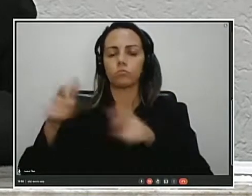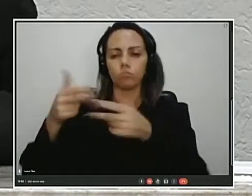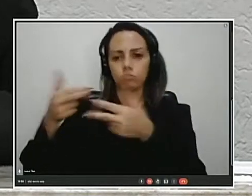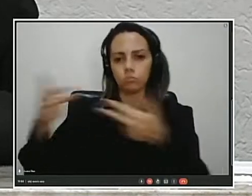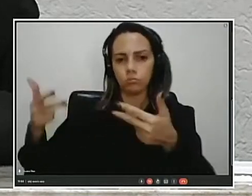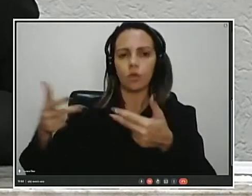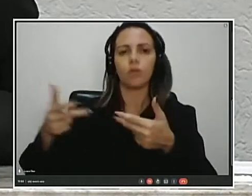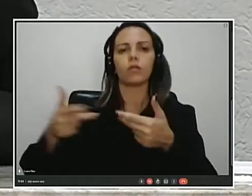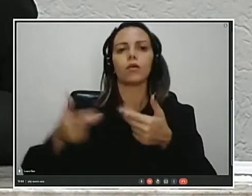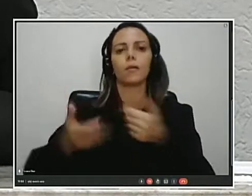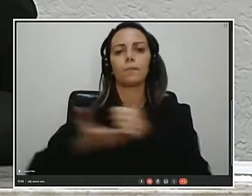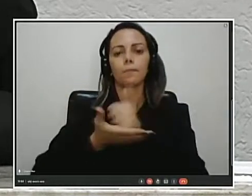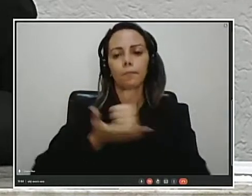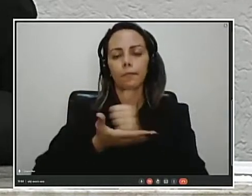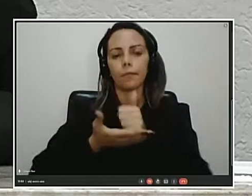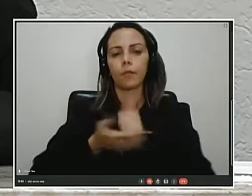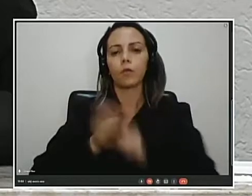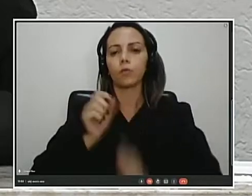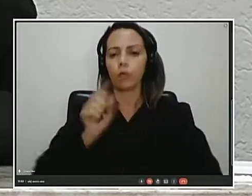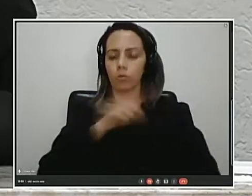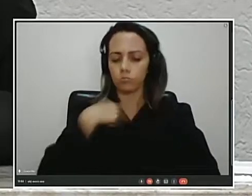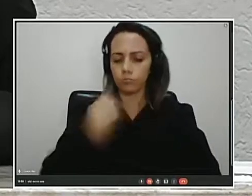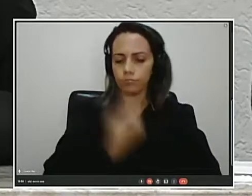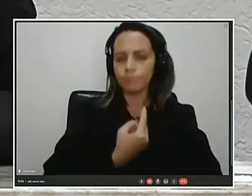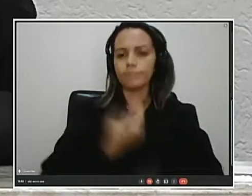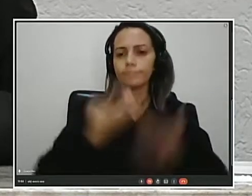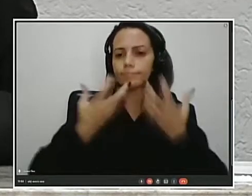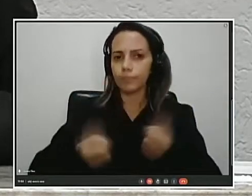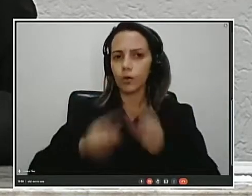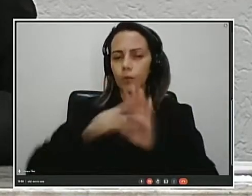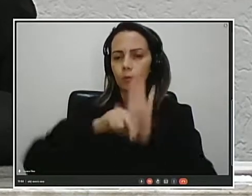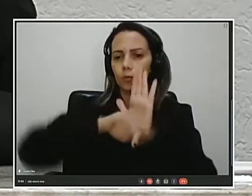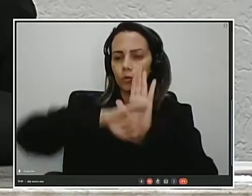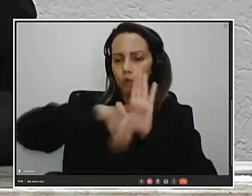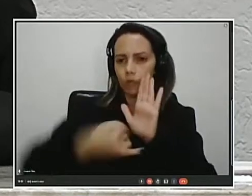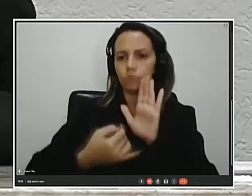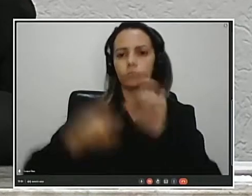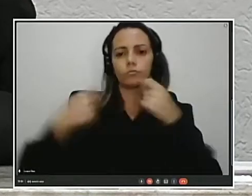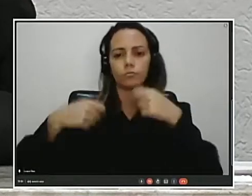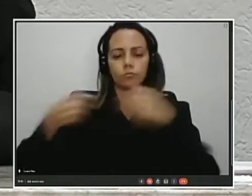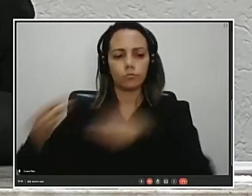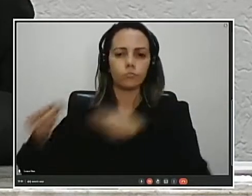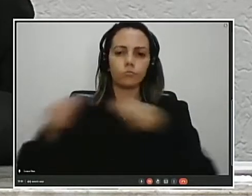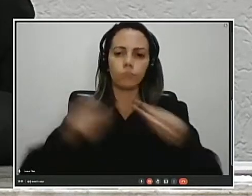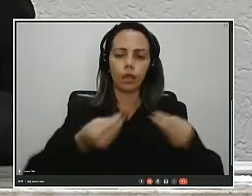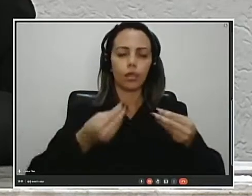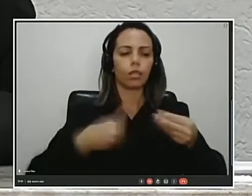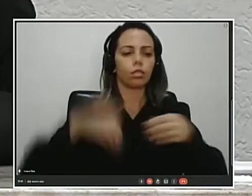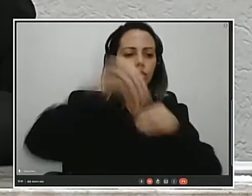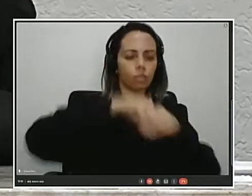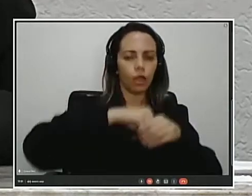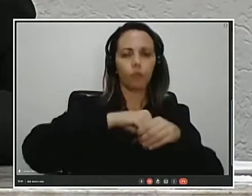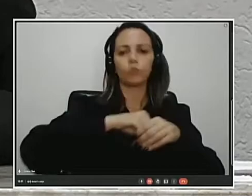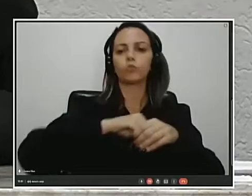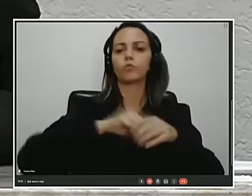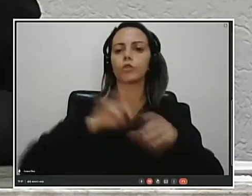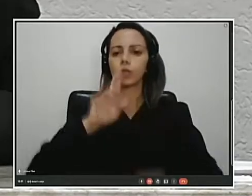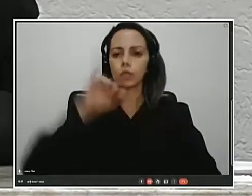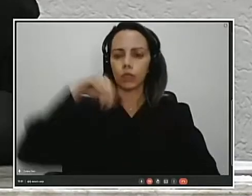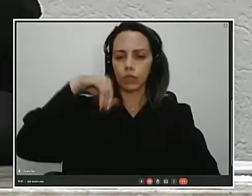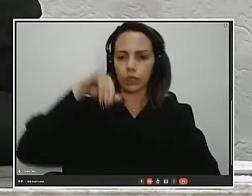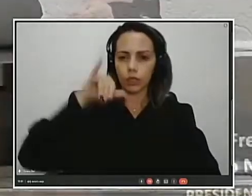Fundamentação: somos de parecer favorável ao projeto em questão, devendo o mesmo seguir os trâmites conforme o regimento interno é